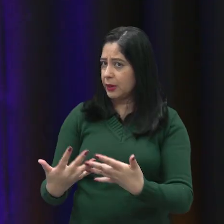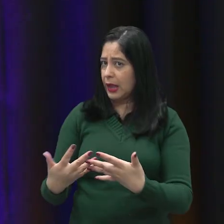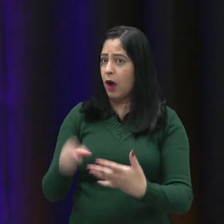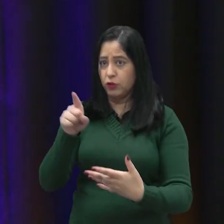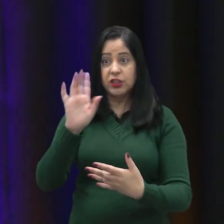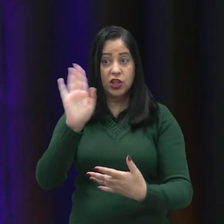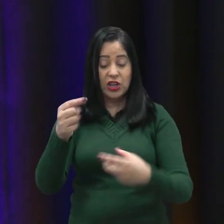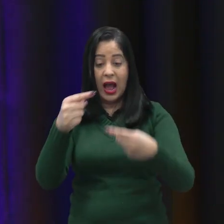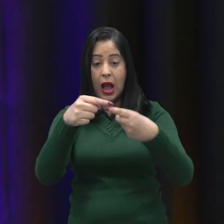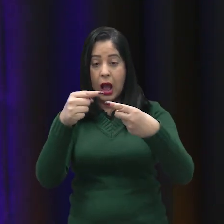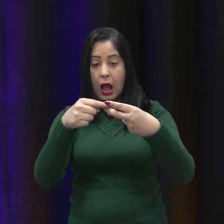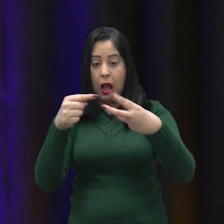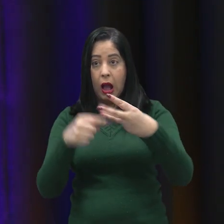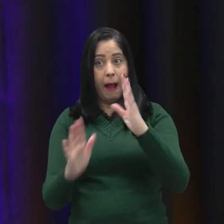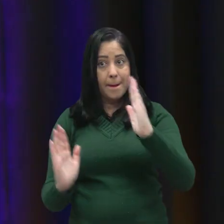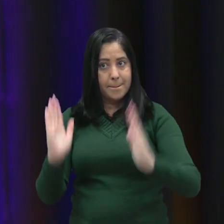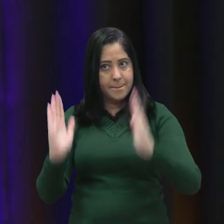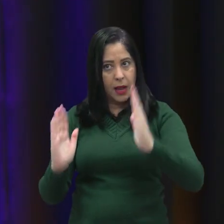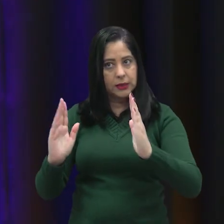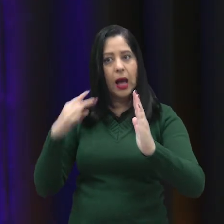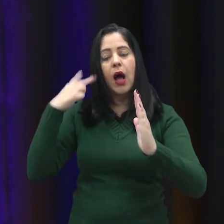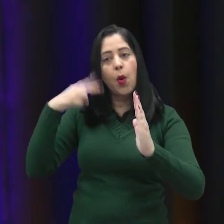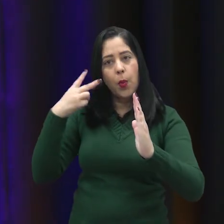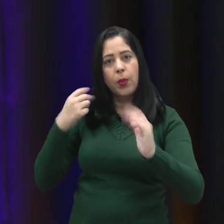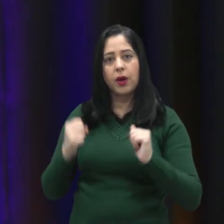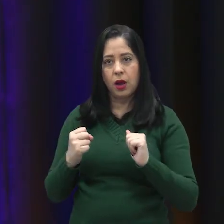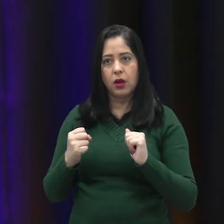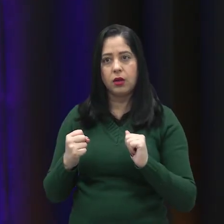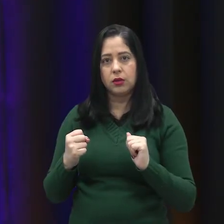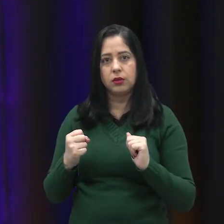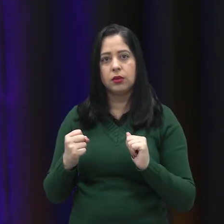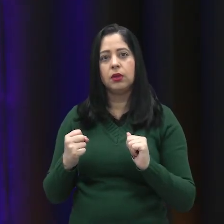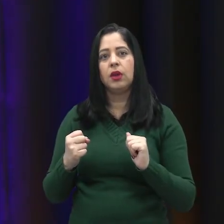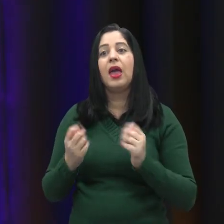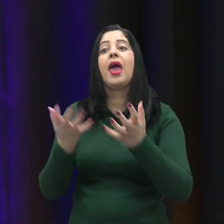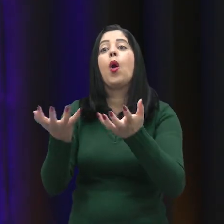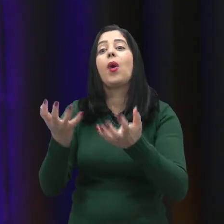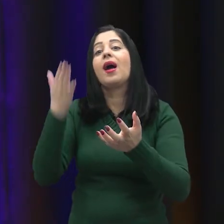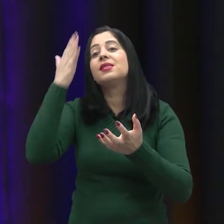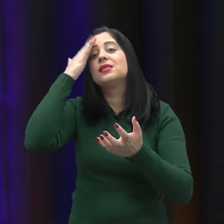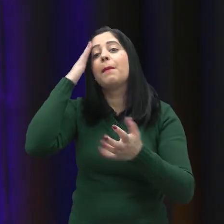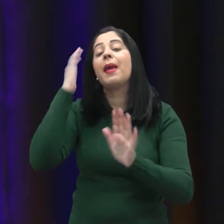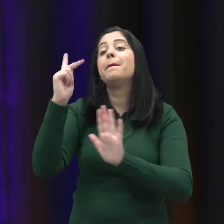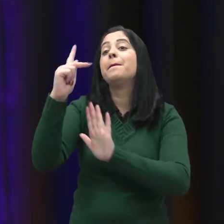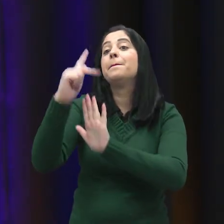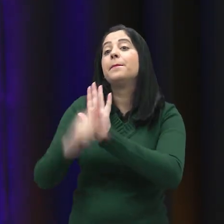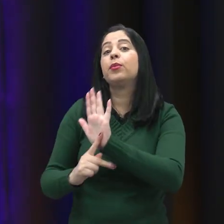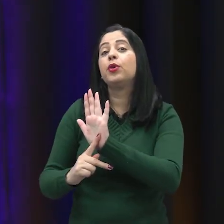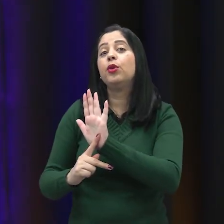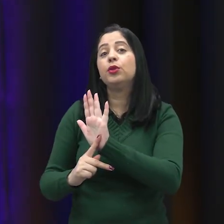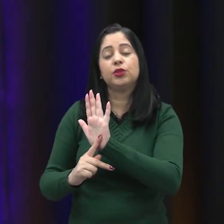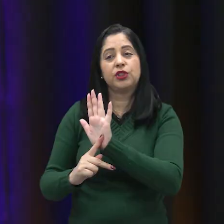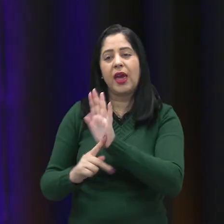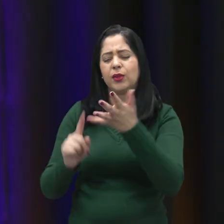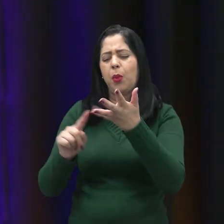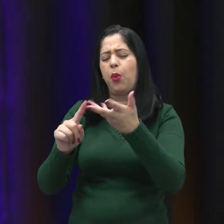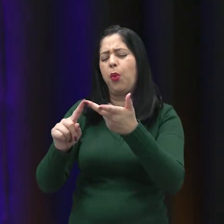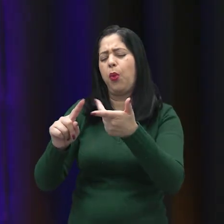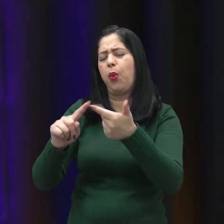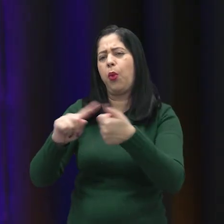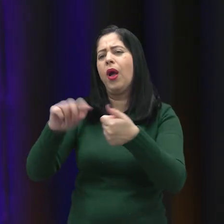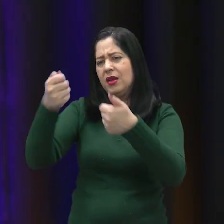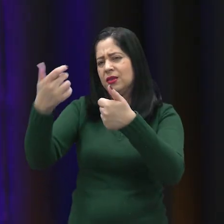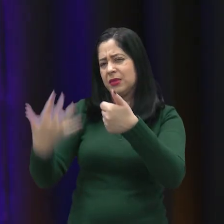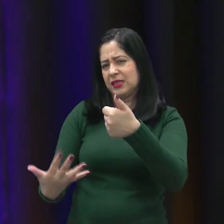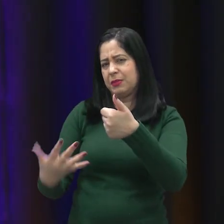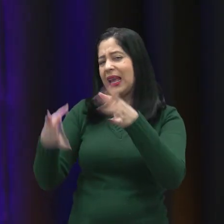3 mandatos, então é uma jornada, né, próspera, e a gente quer saber um pouquinho dos seus projetos, que hoje são projetos que estão aí, são muito